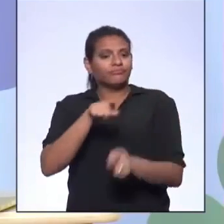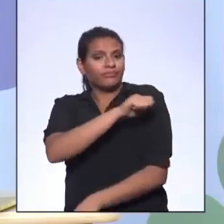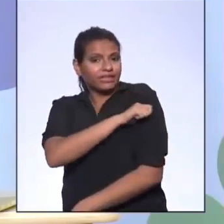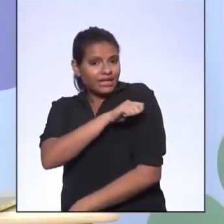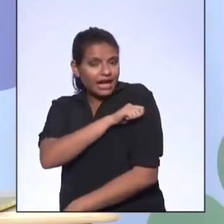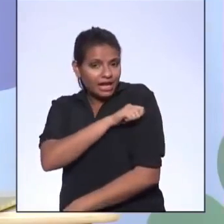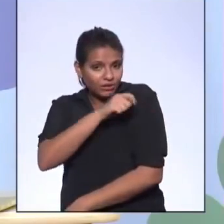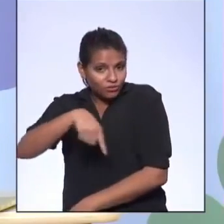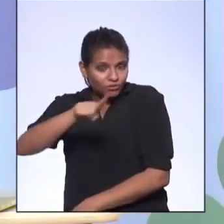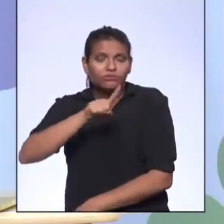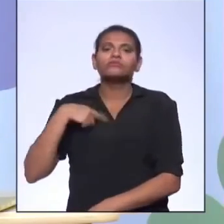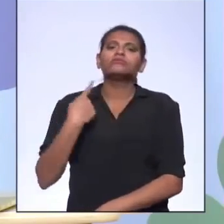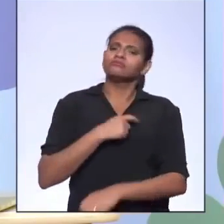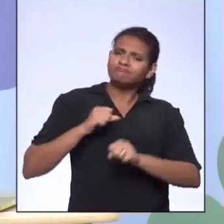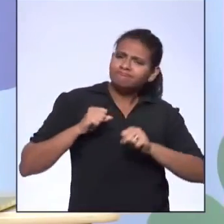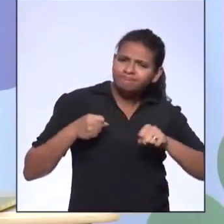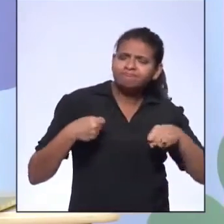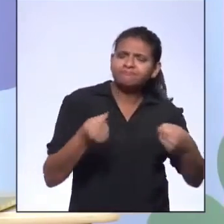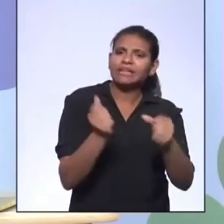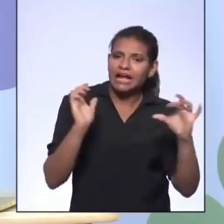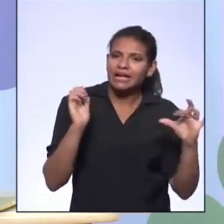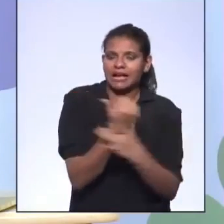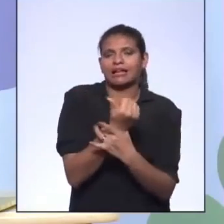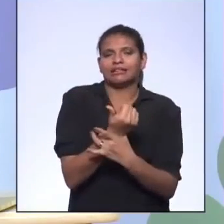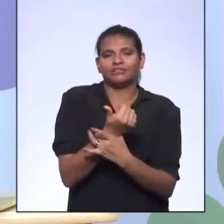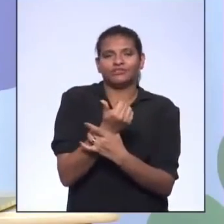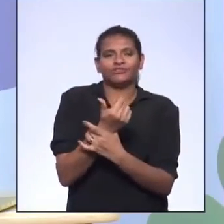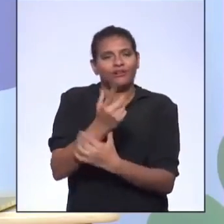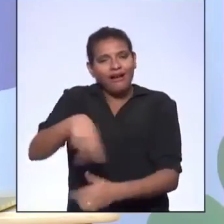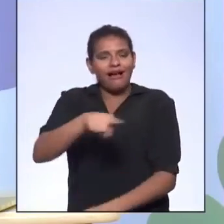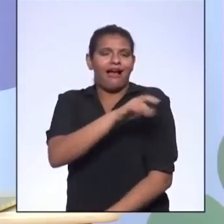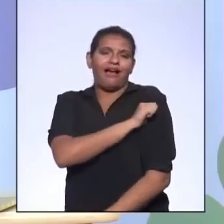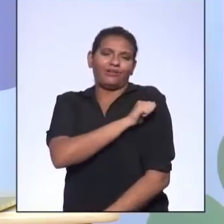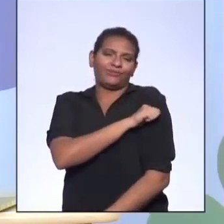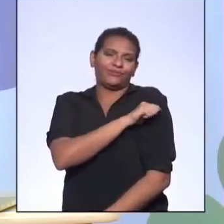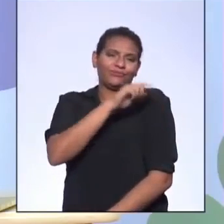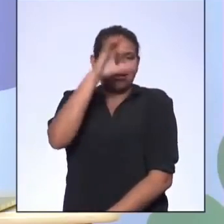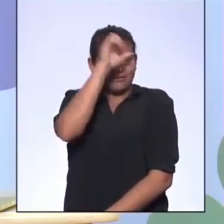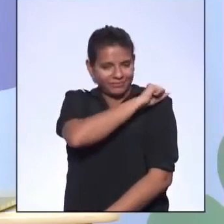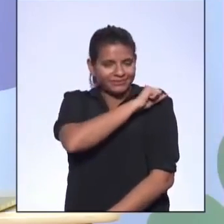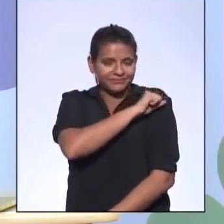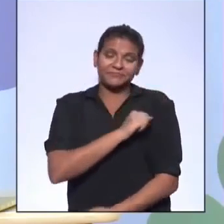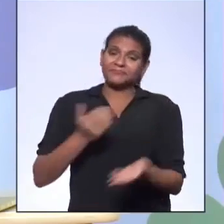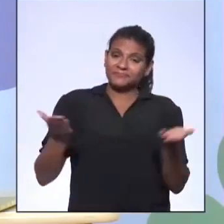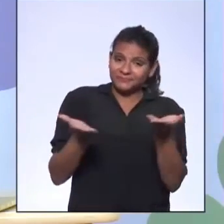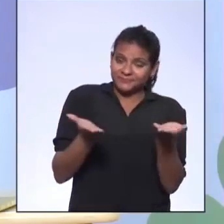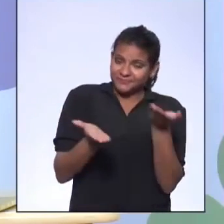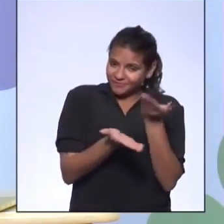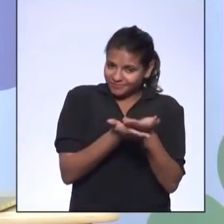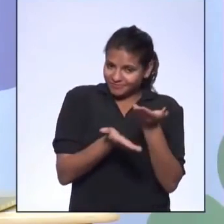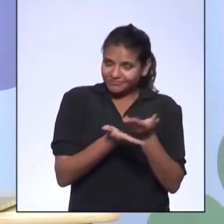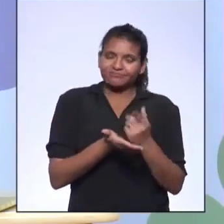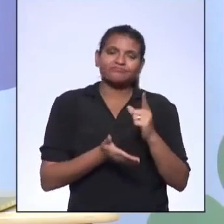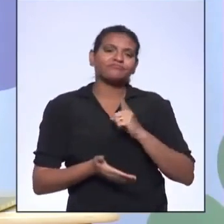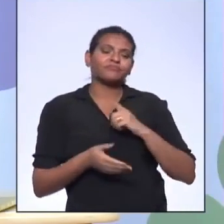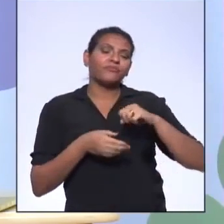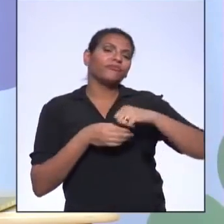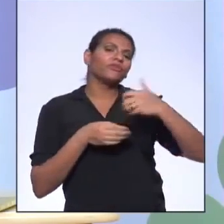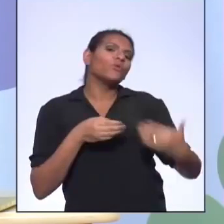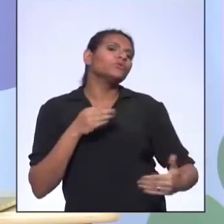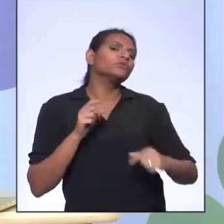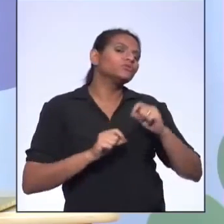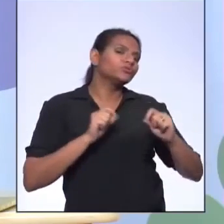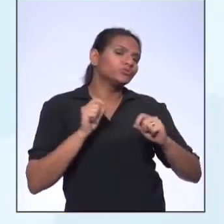que o aprendizado seja feito, seja efetivado. Então, a aula de hoje, vamos aos conteúdos da aula de hoje,